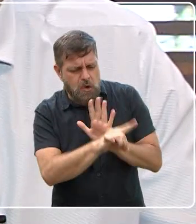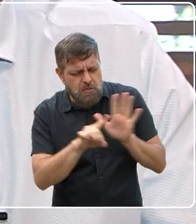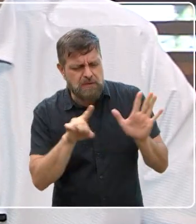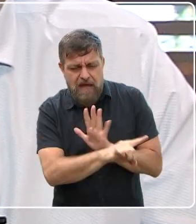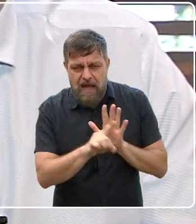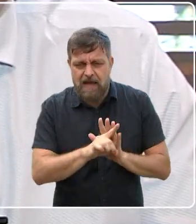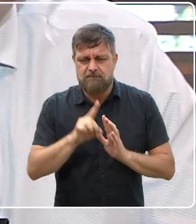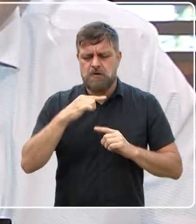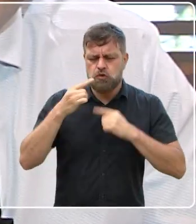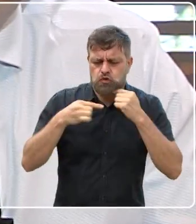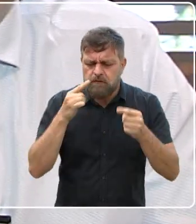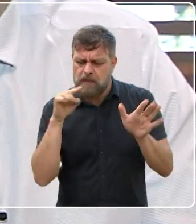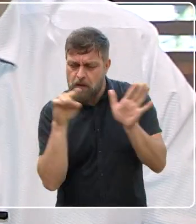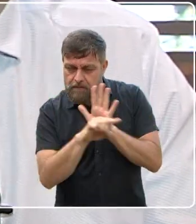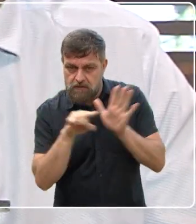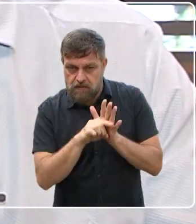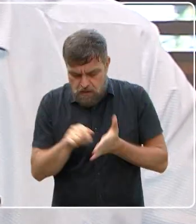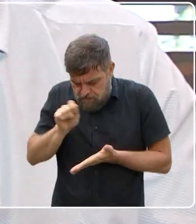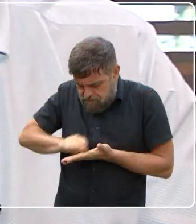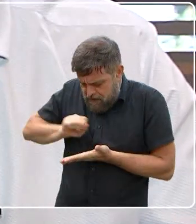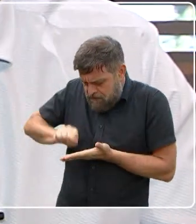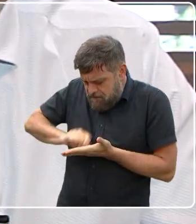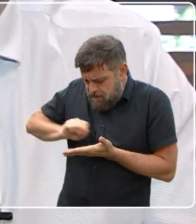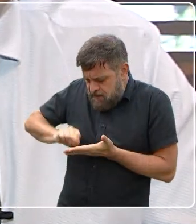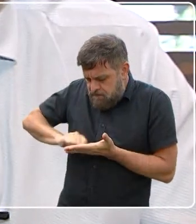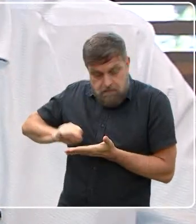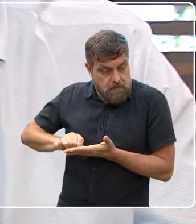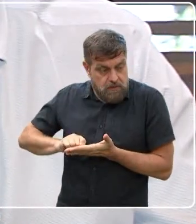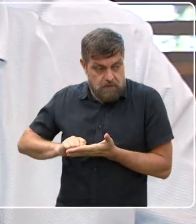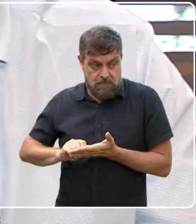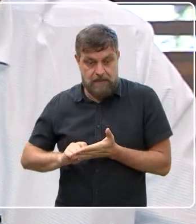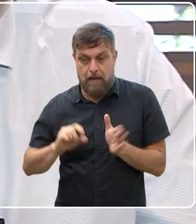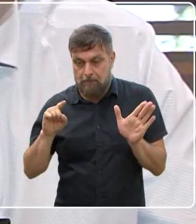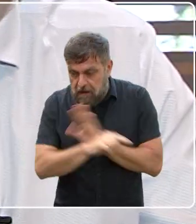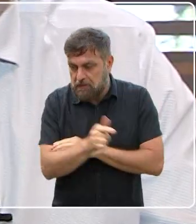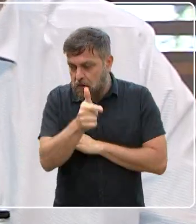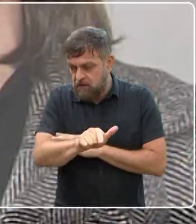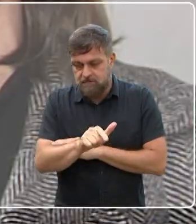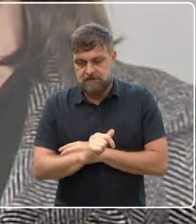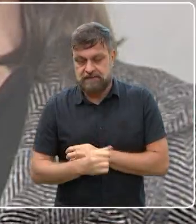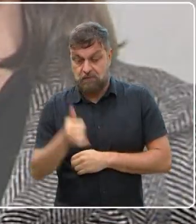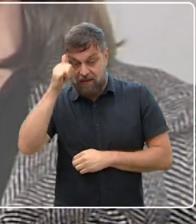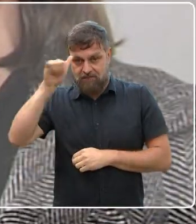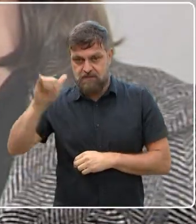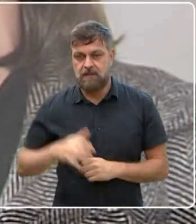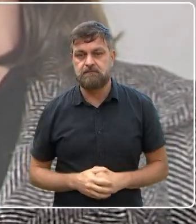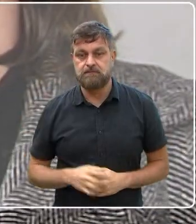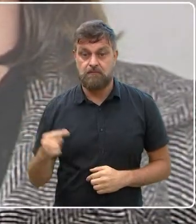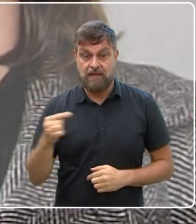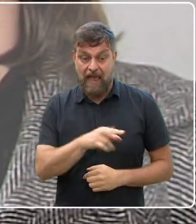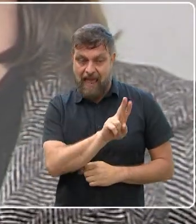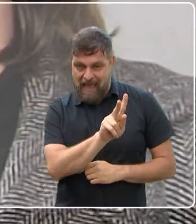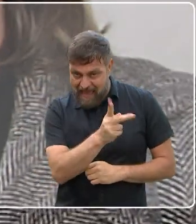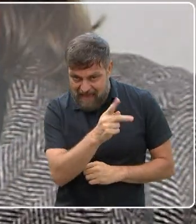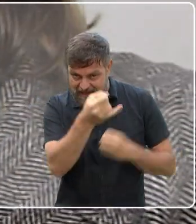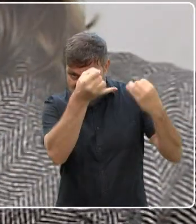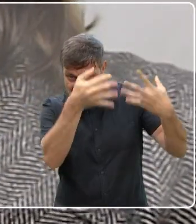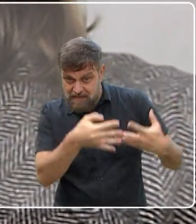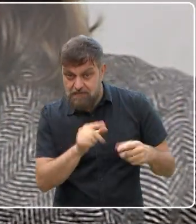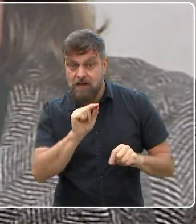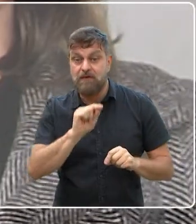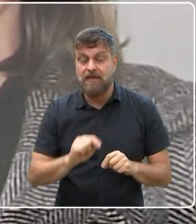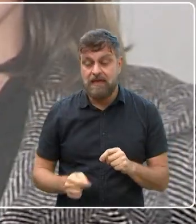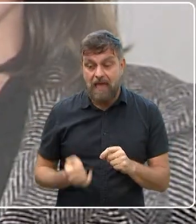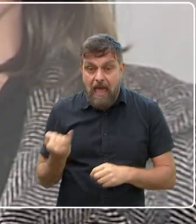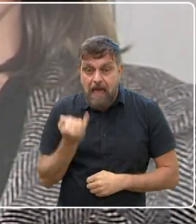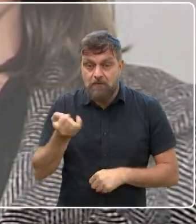tempo todo, mas eu procurava tomar nota de muitas coisas para não ter que repetir a pergunta. A gerente de recursos humanos fala da